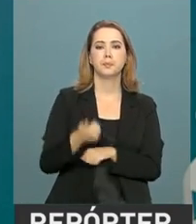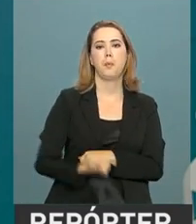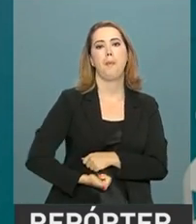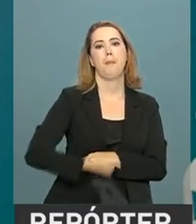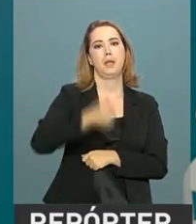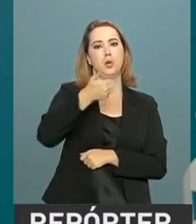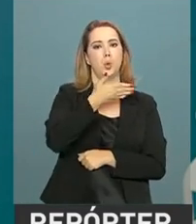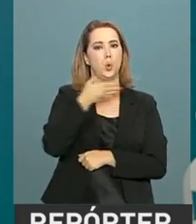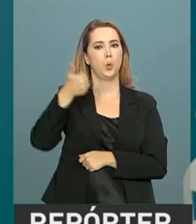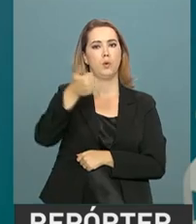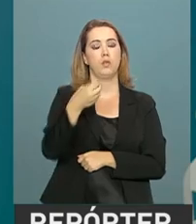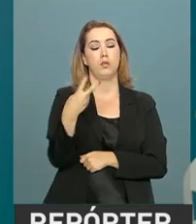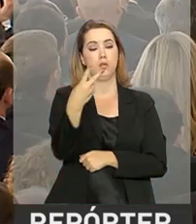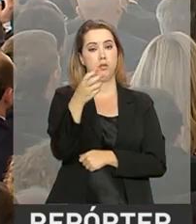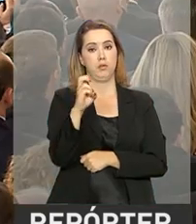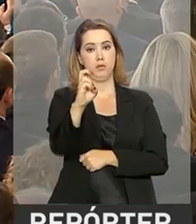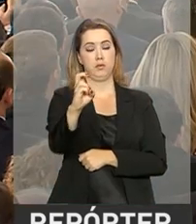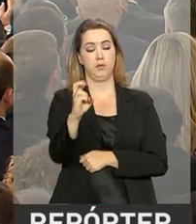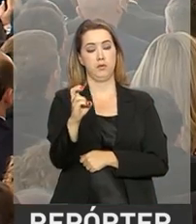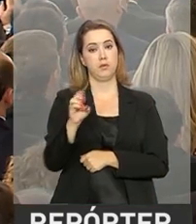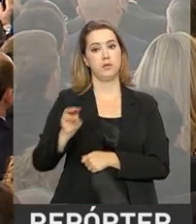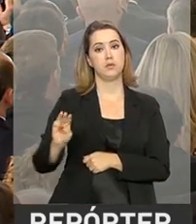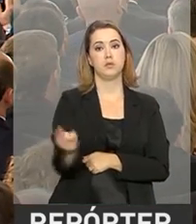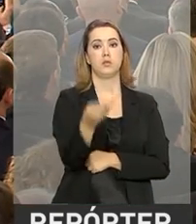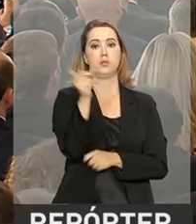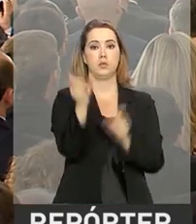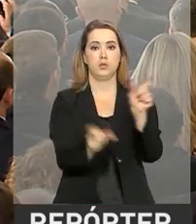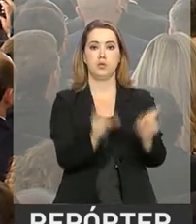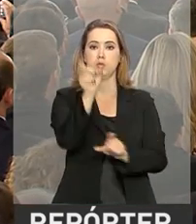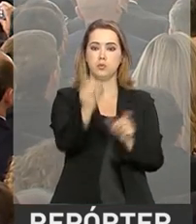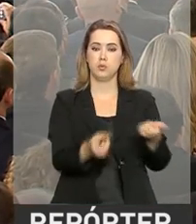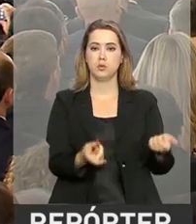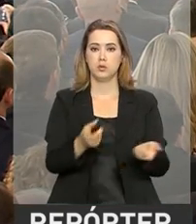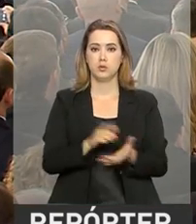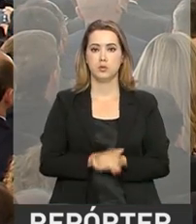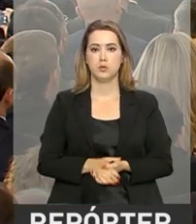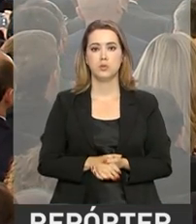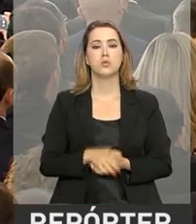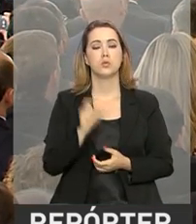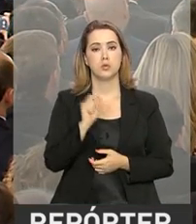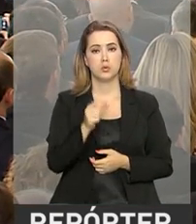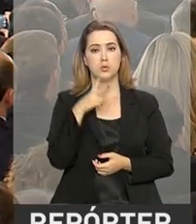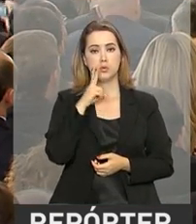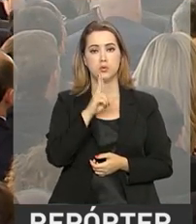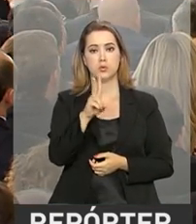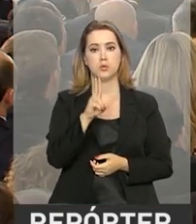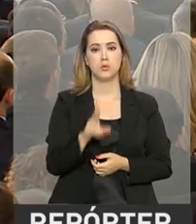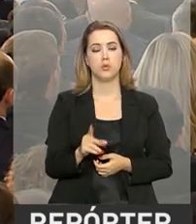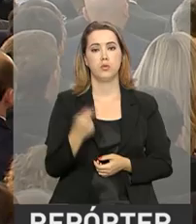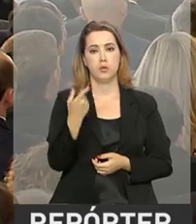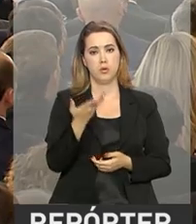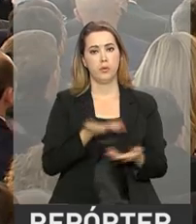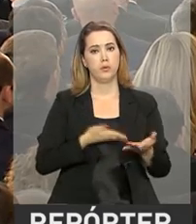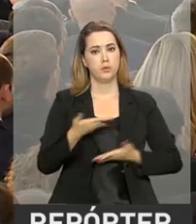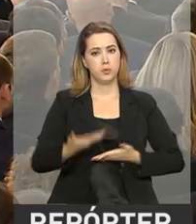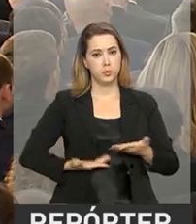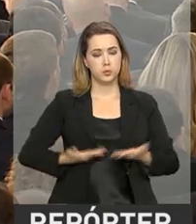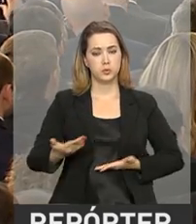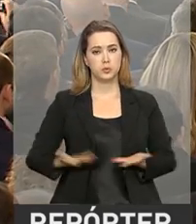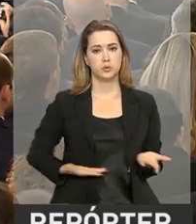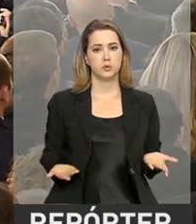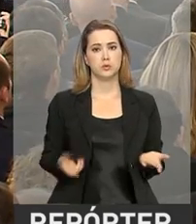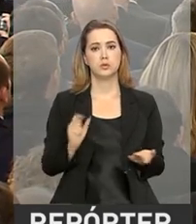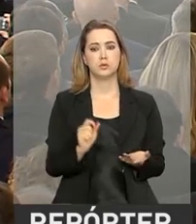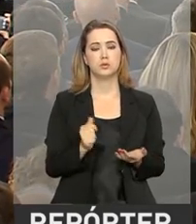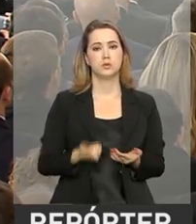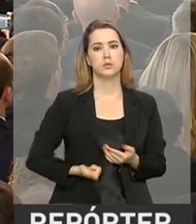25 milhões de ouvintes. São 25 milhões de pessoas que vão receber um serviço de radiodifusão